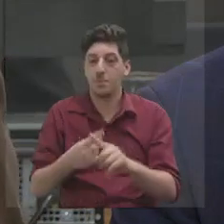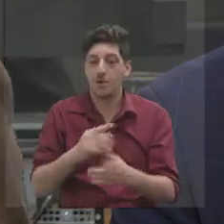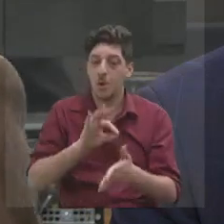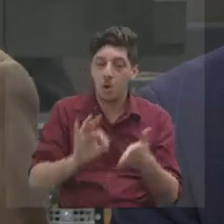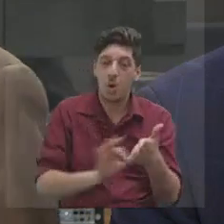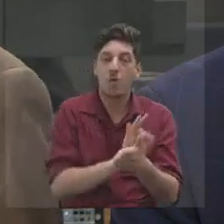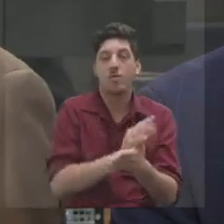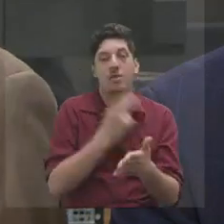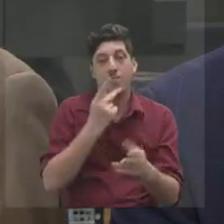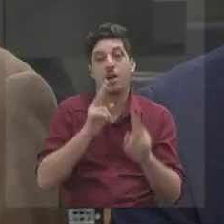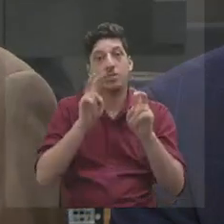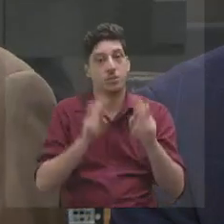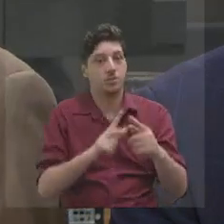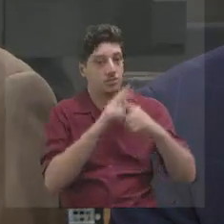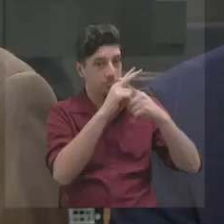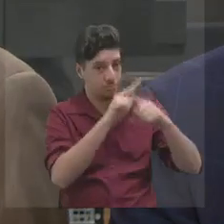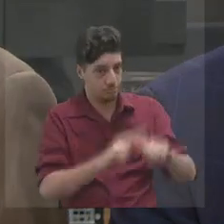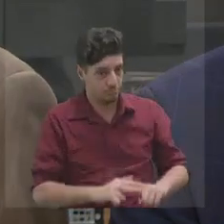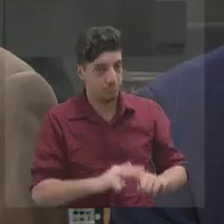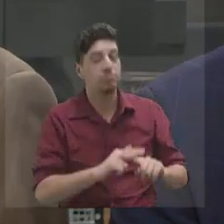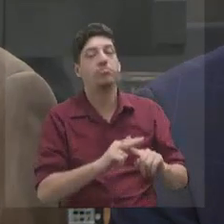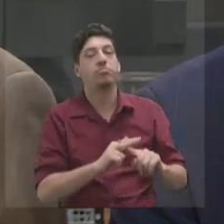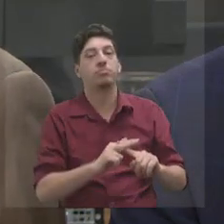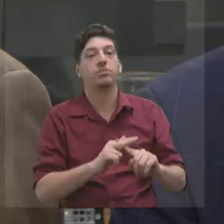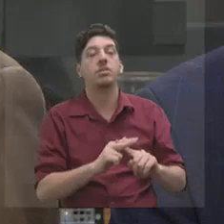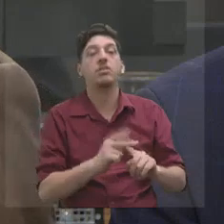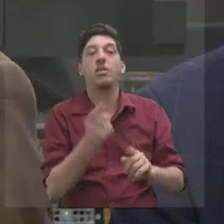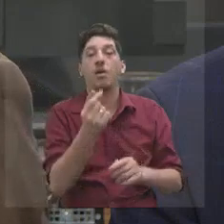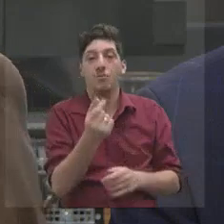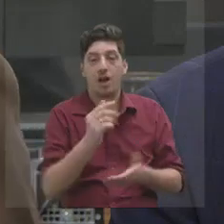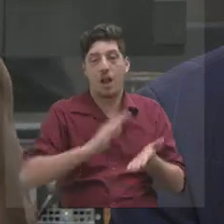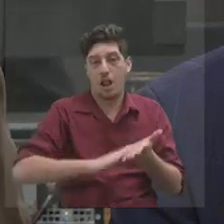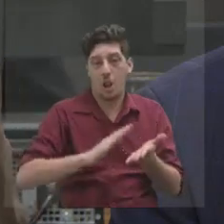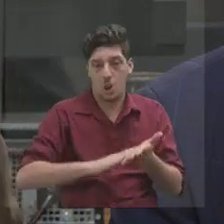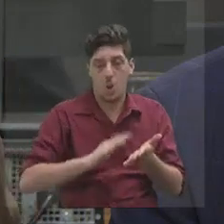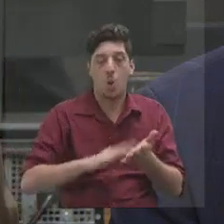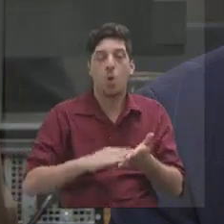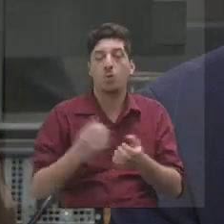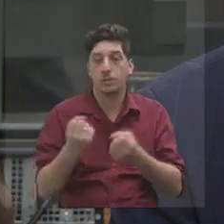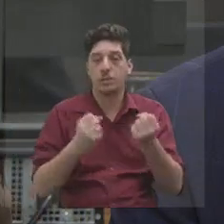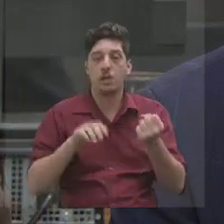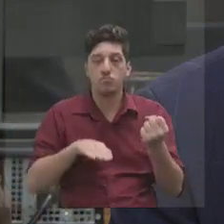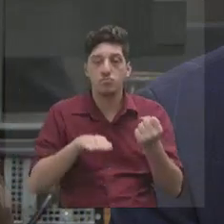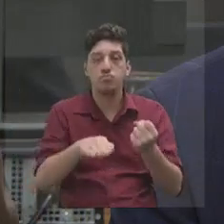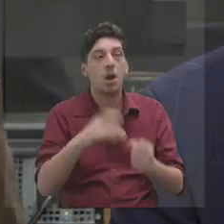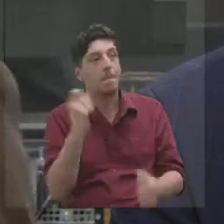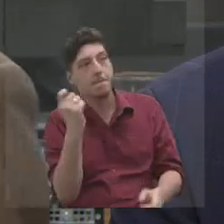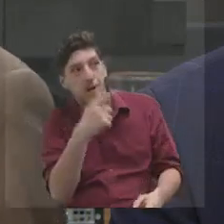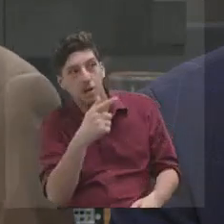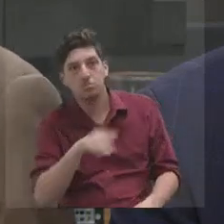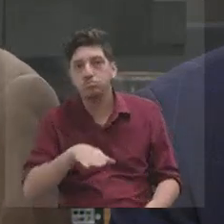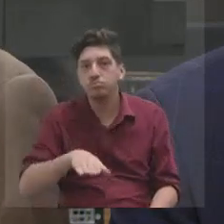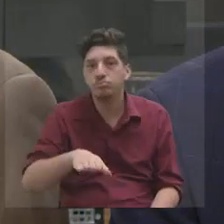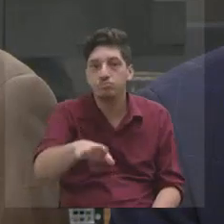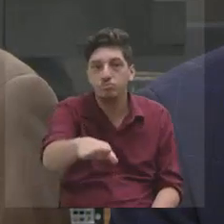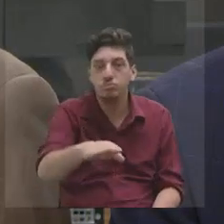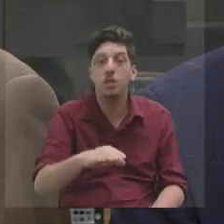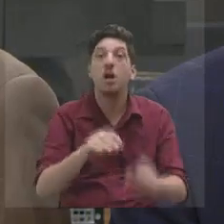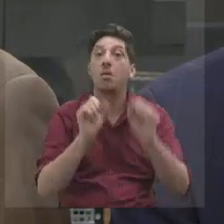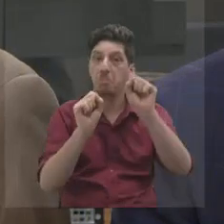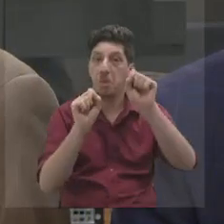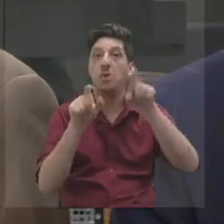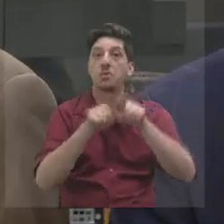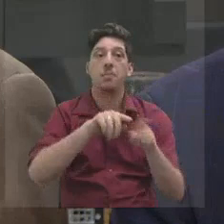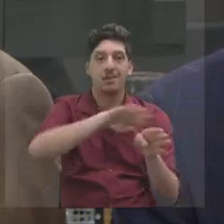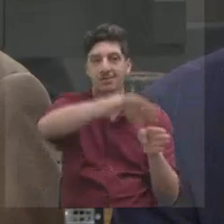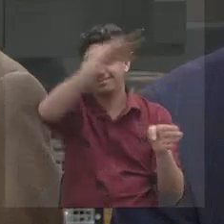prevê os reajustes já das tarifas do pedágio não é possível que o pedágio seja instalado já com tarifa reajustada